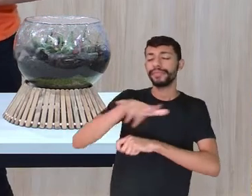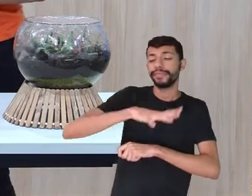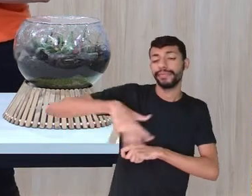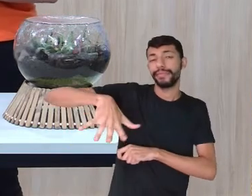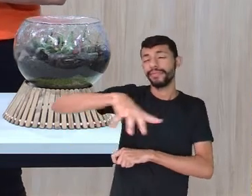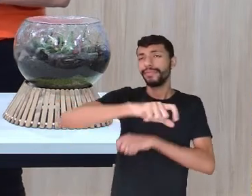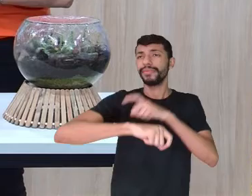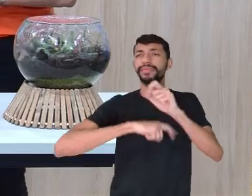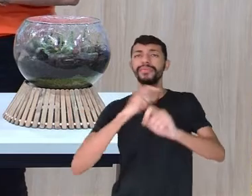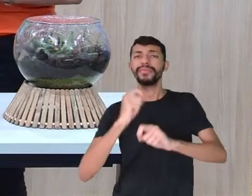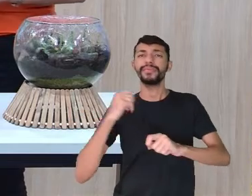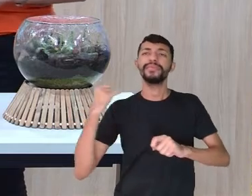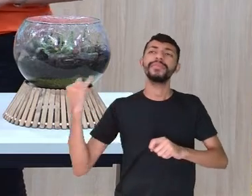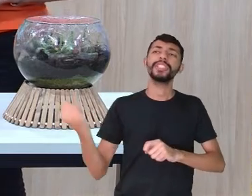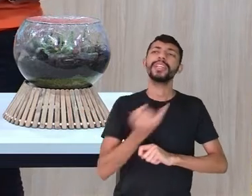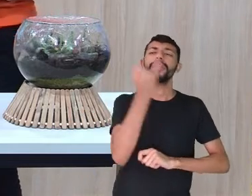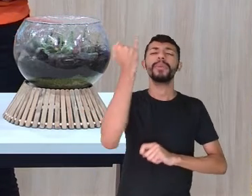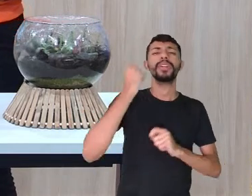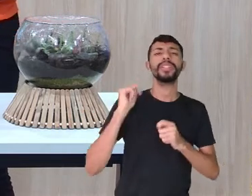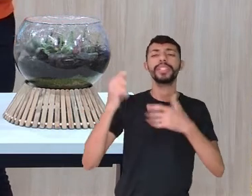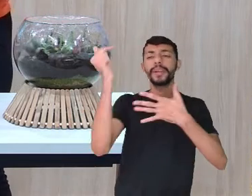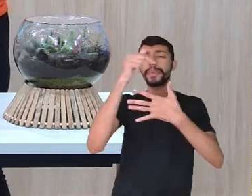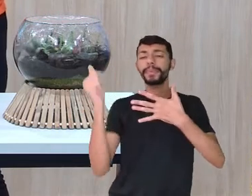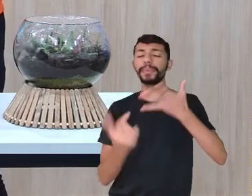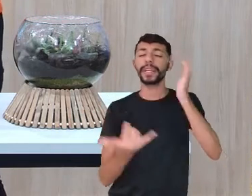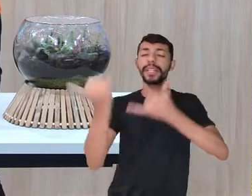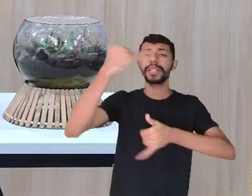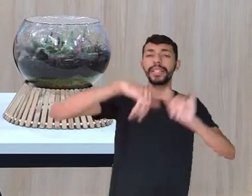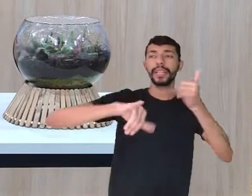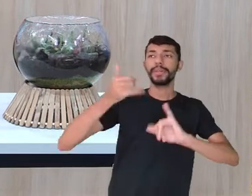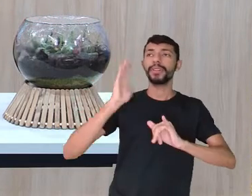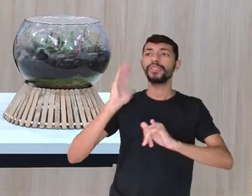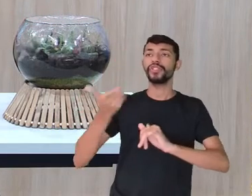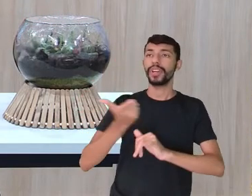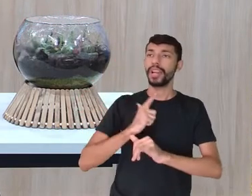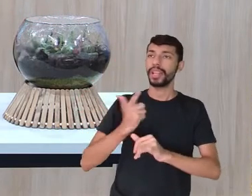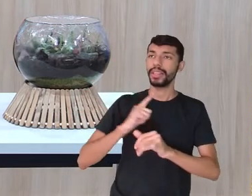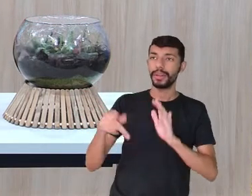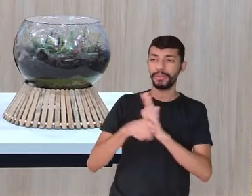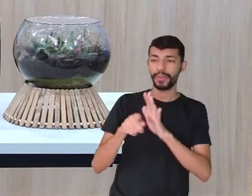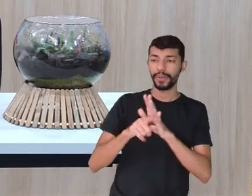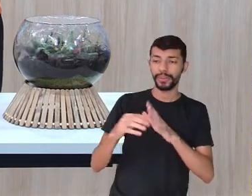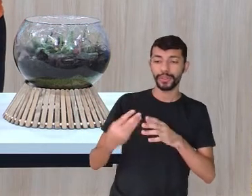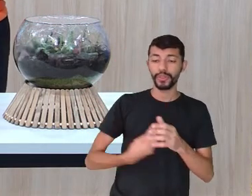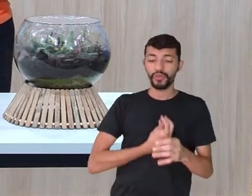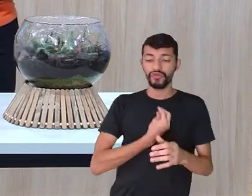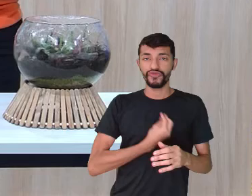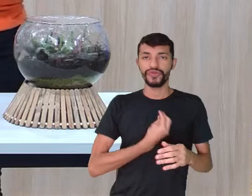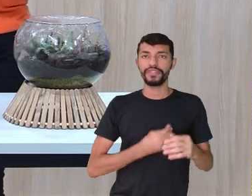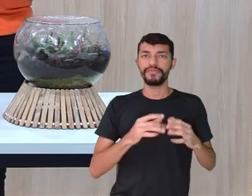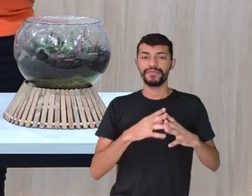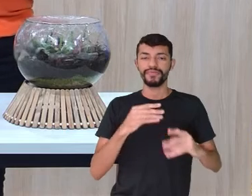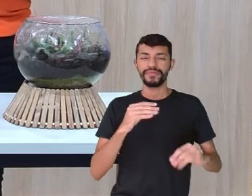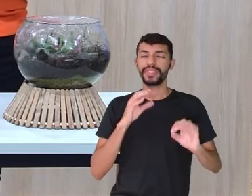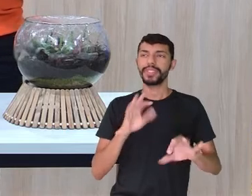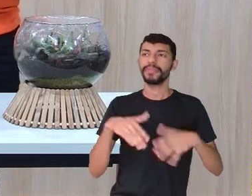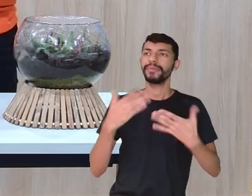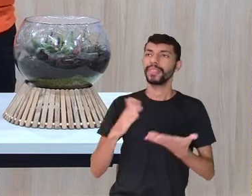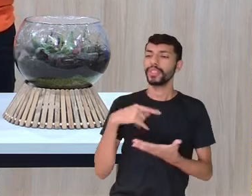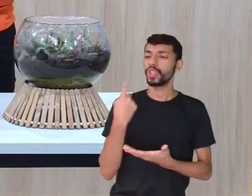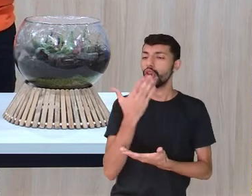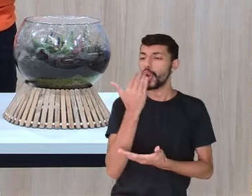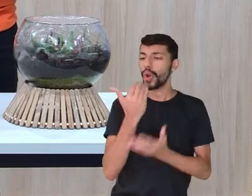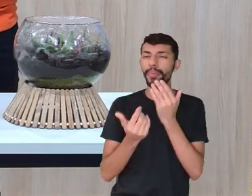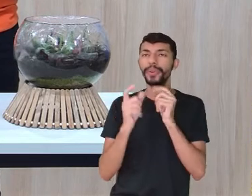ambiente esses importantes elementos químicos que estavam presentes nos restos dos seres vivos. Quando nos alimentamos,